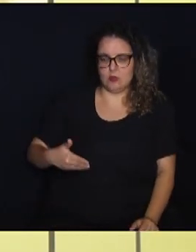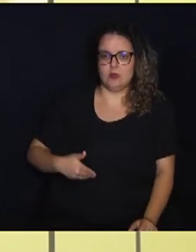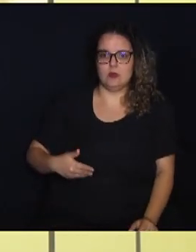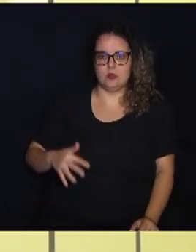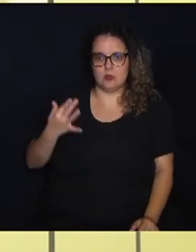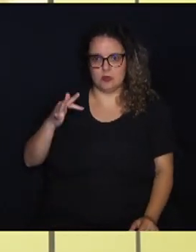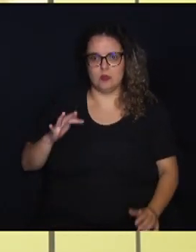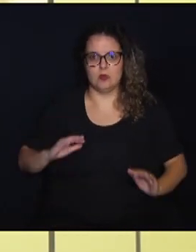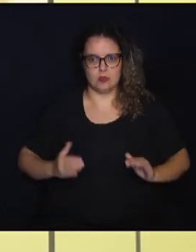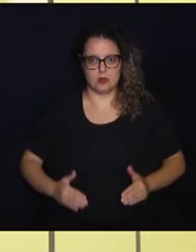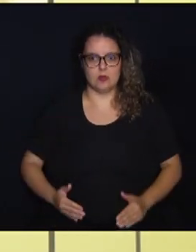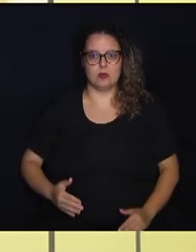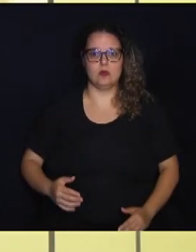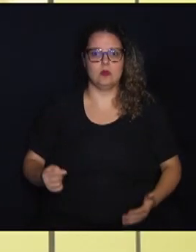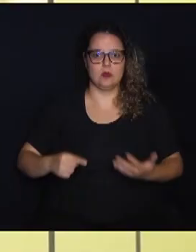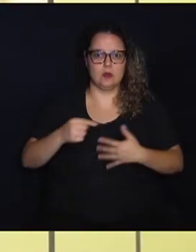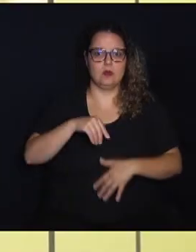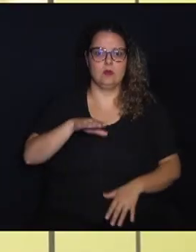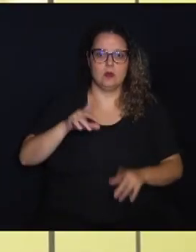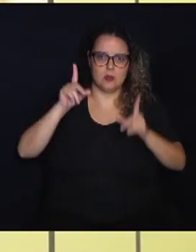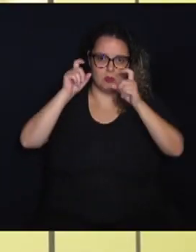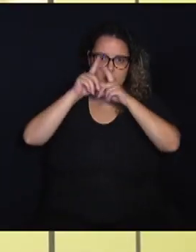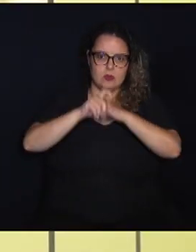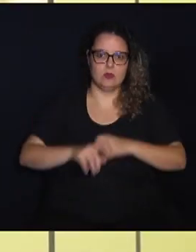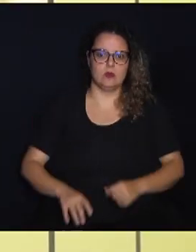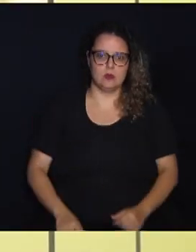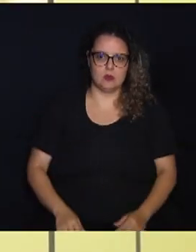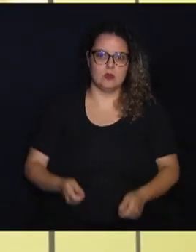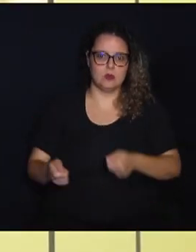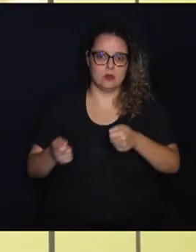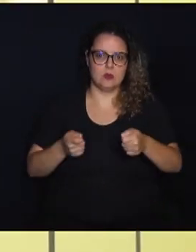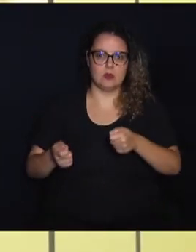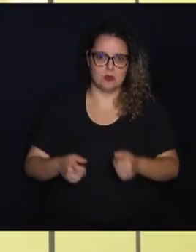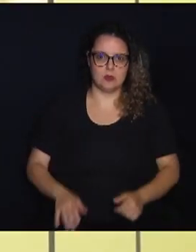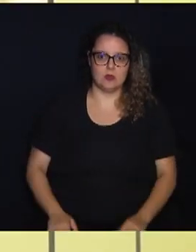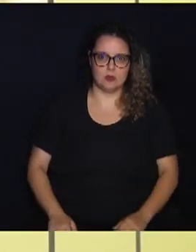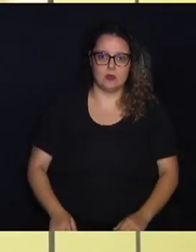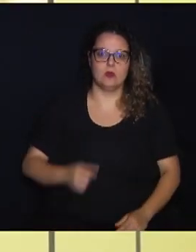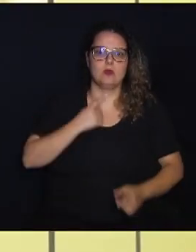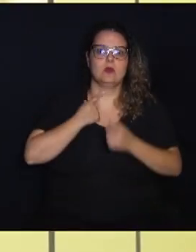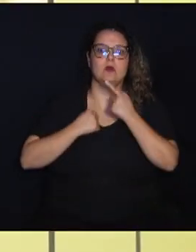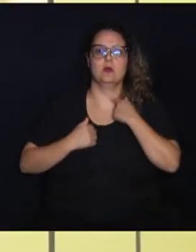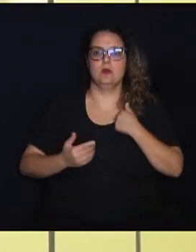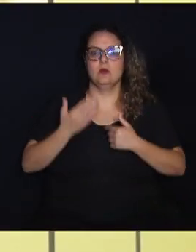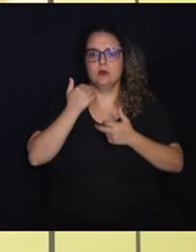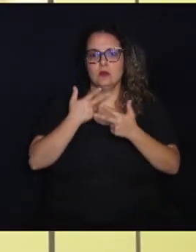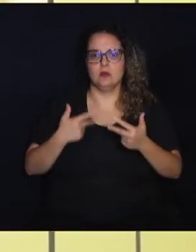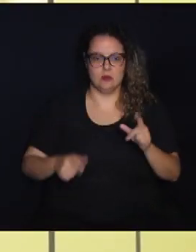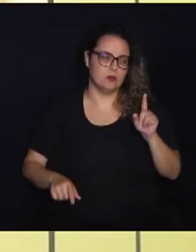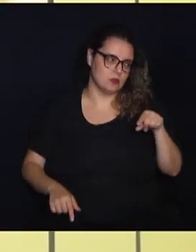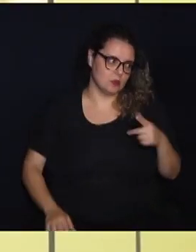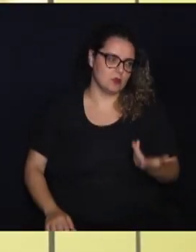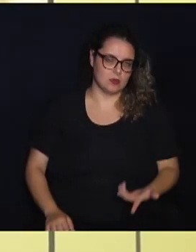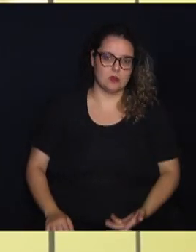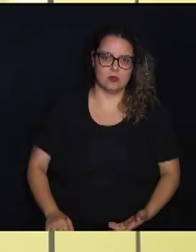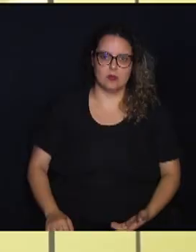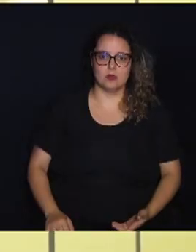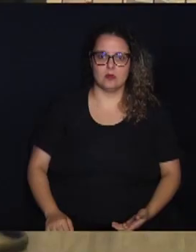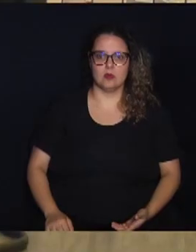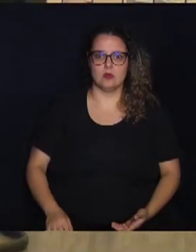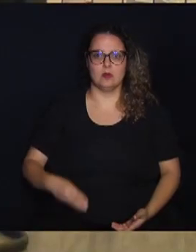muscular são os fatores mais complicados de driblar, e a vontade de comer, né? Mas aí,